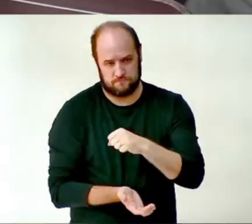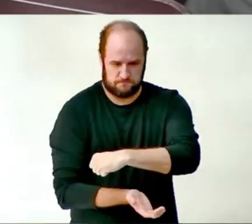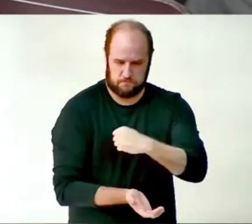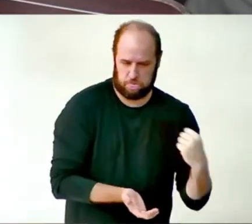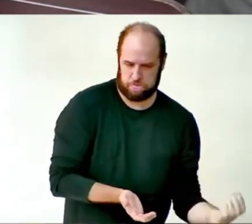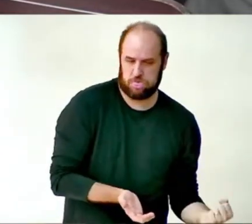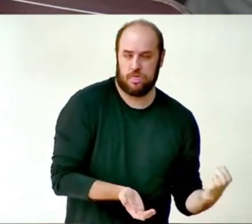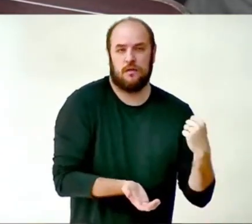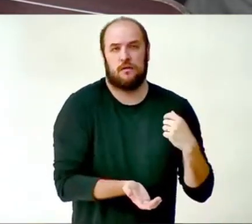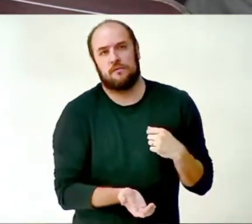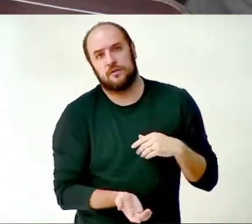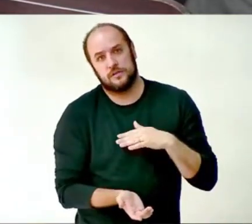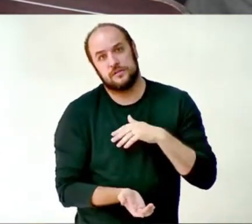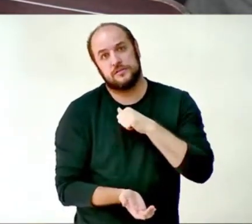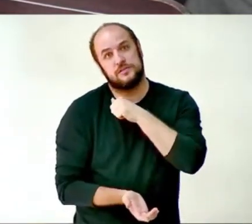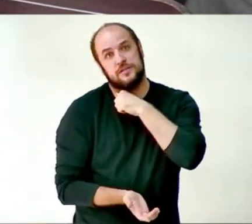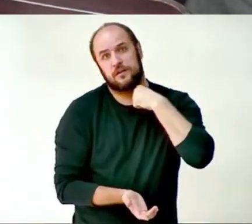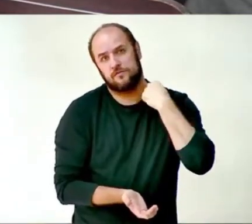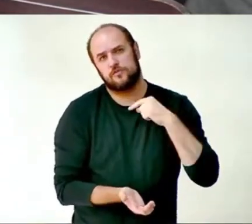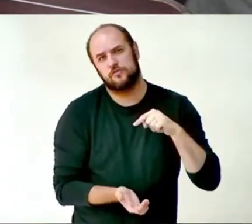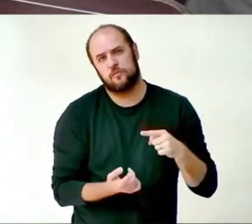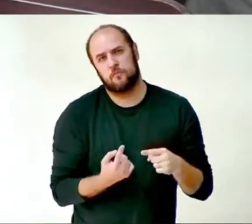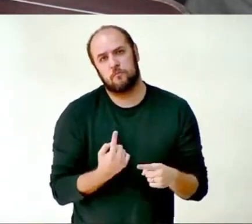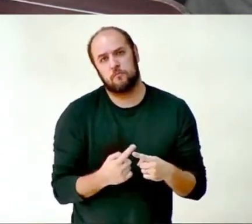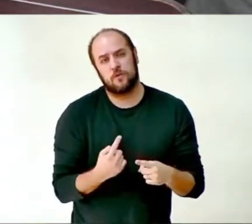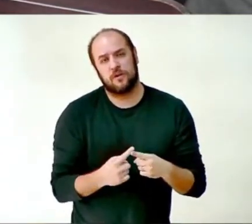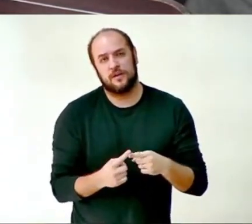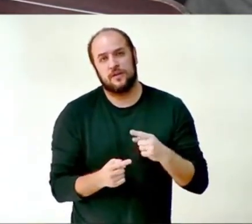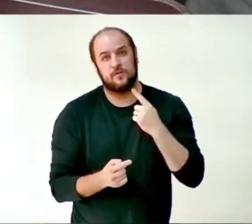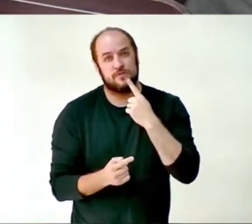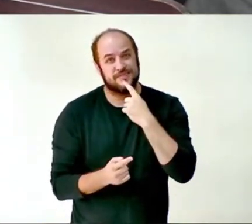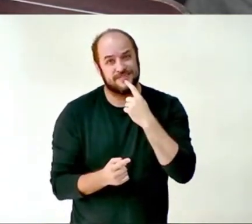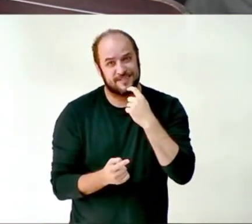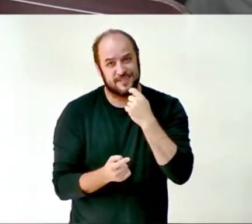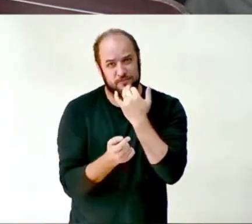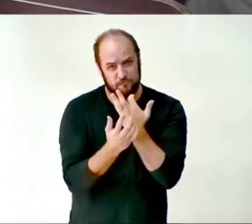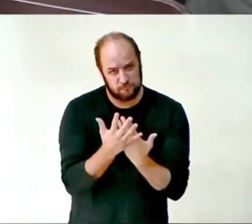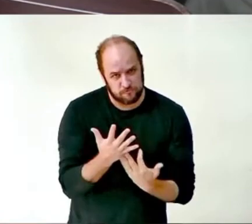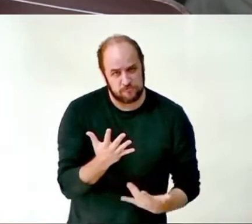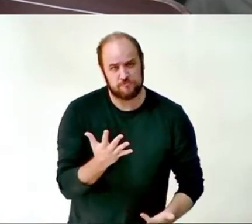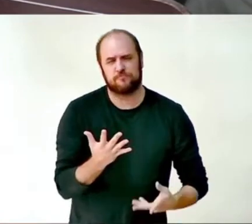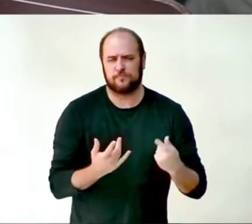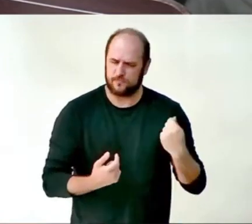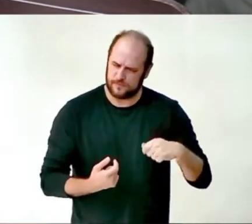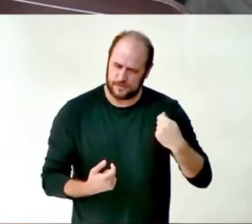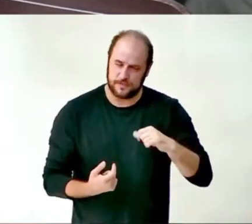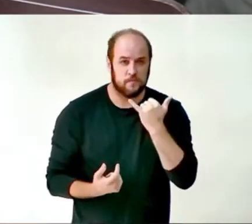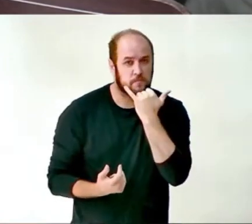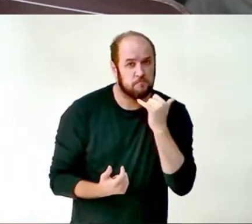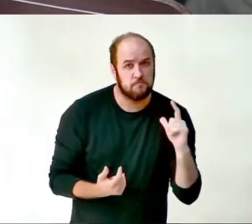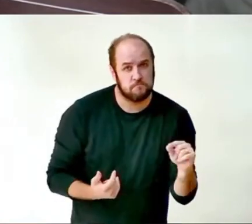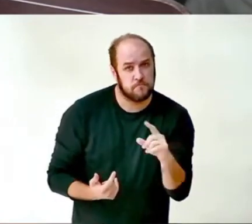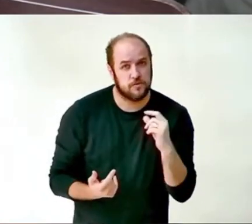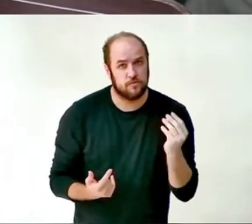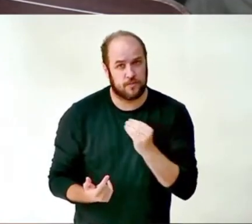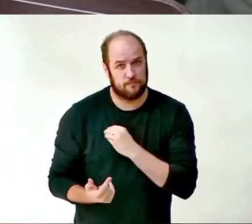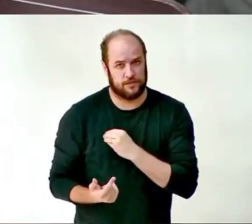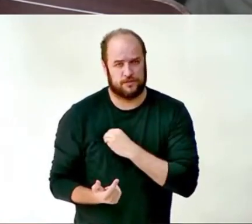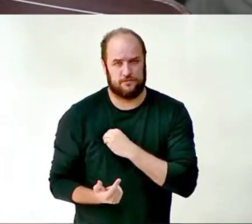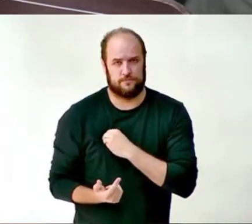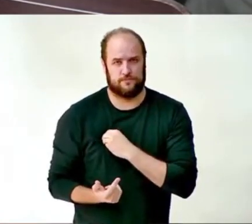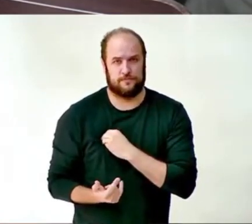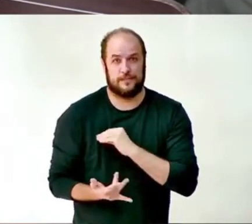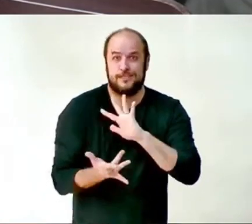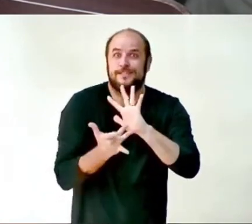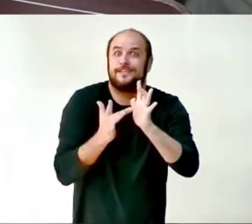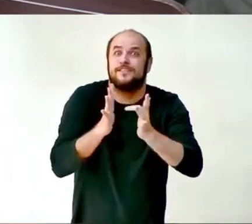como sacrifício, porque o derramamento de sangue era necessário para perdão de pecados. Um dia Jesus se